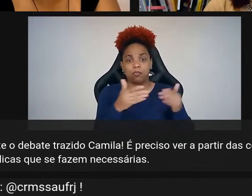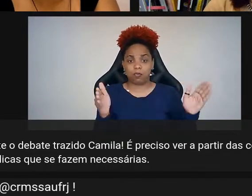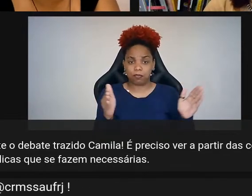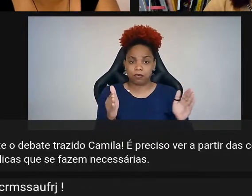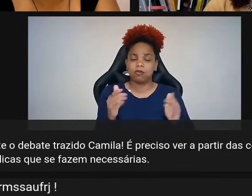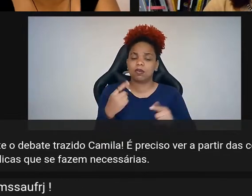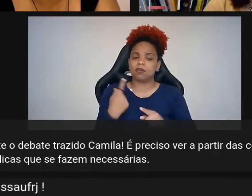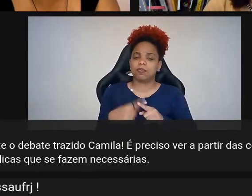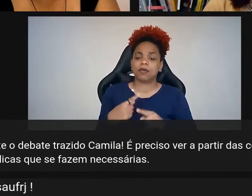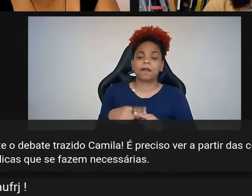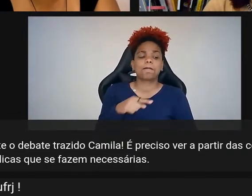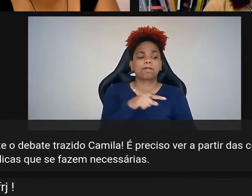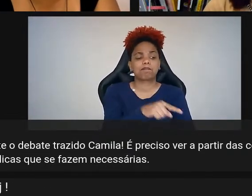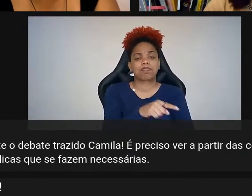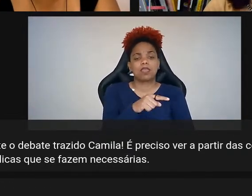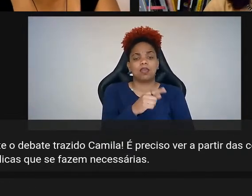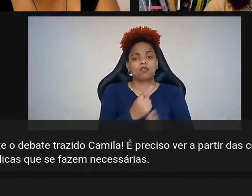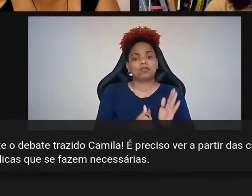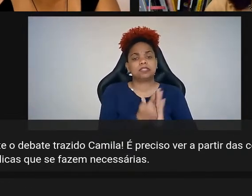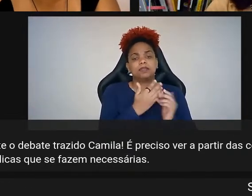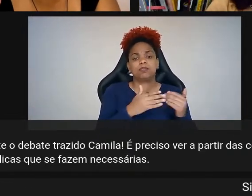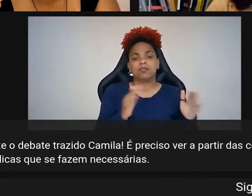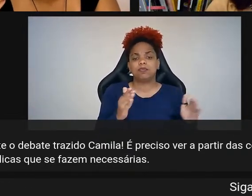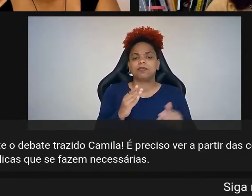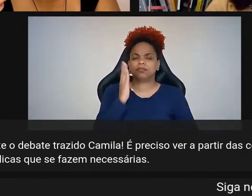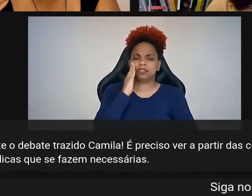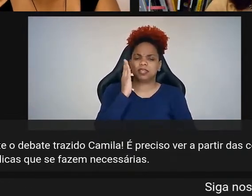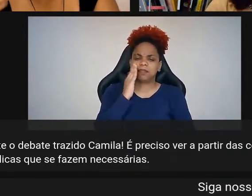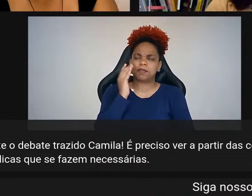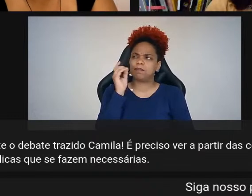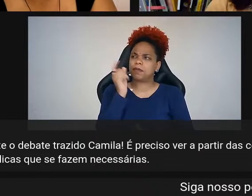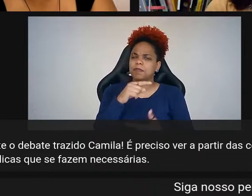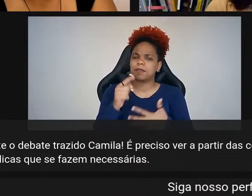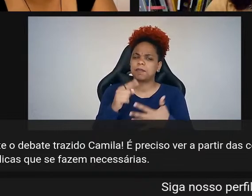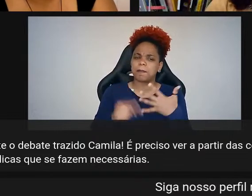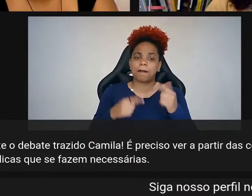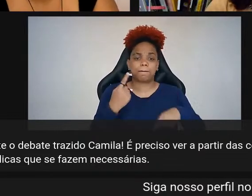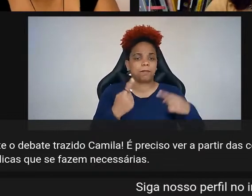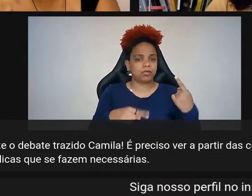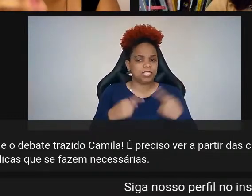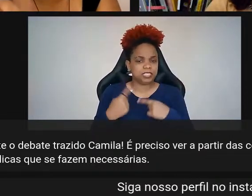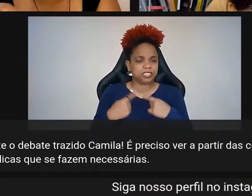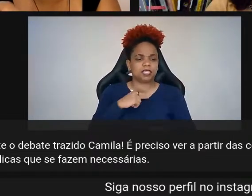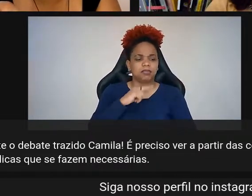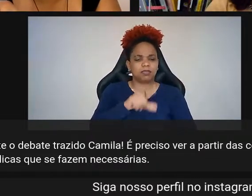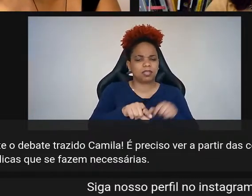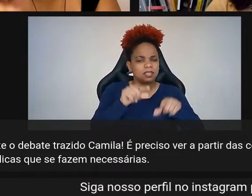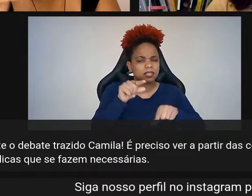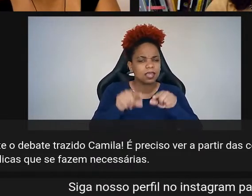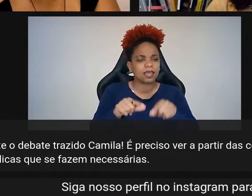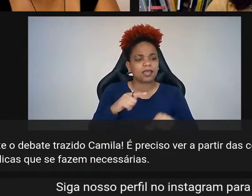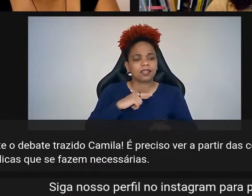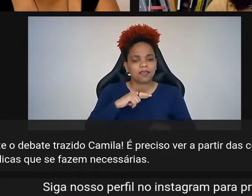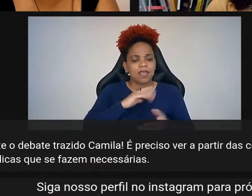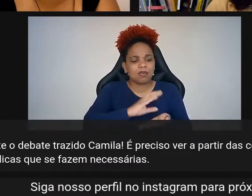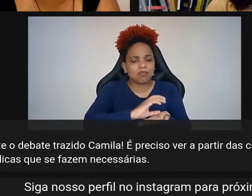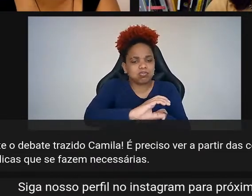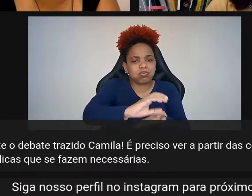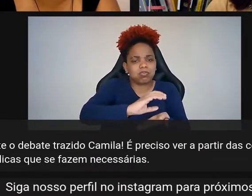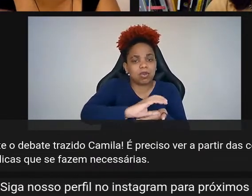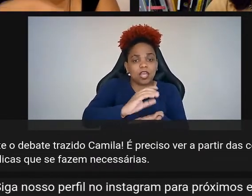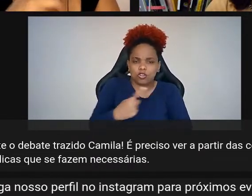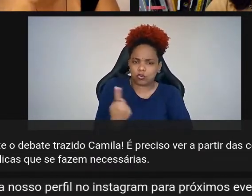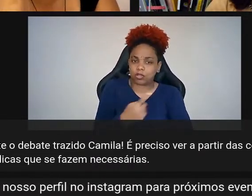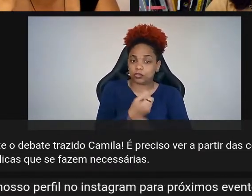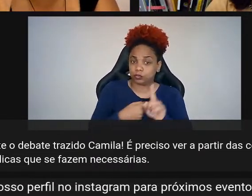ali no orçamento público que a gente sabe quais as políticas vão ter preferencial dos governantes. É ali que nós, como